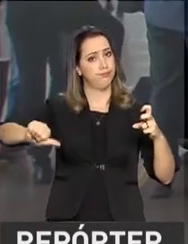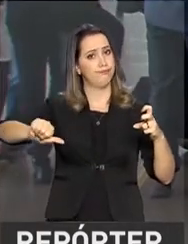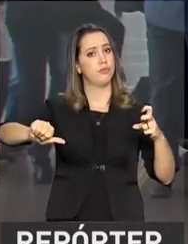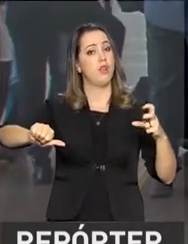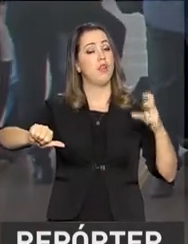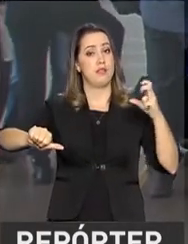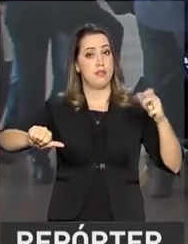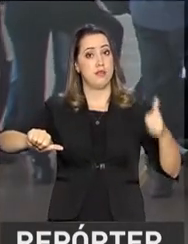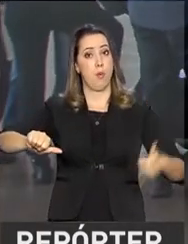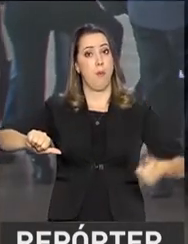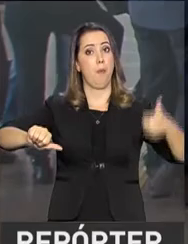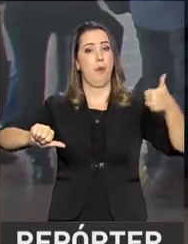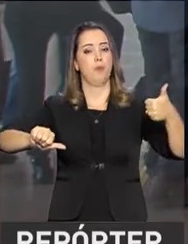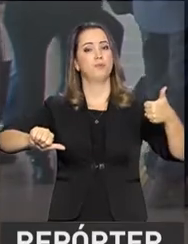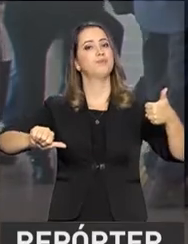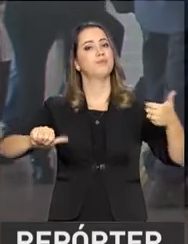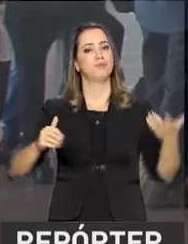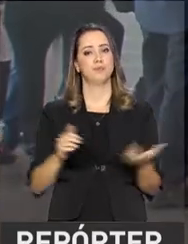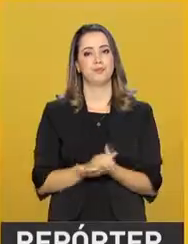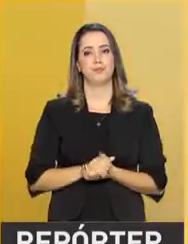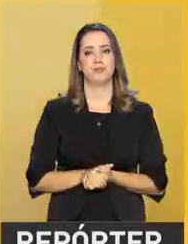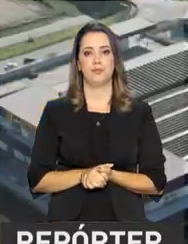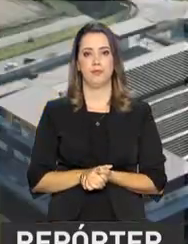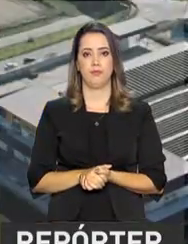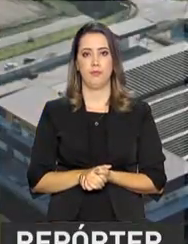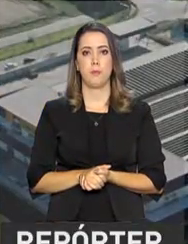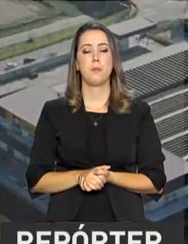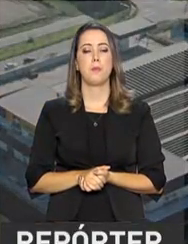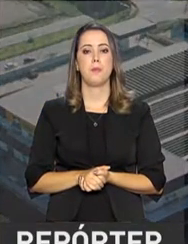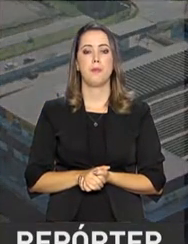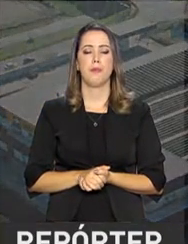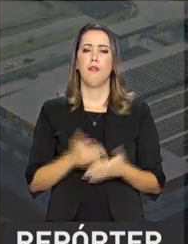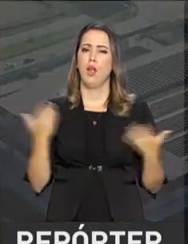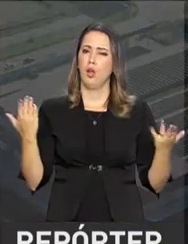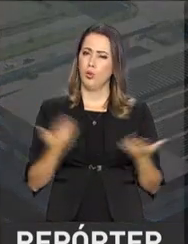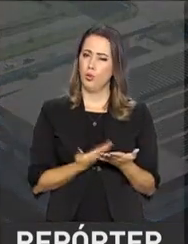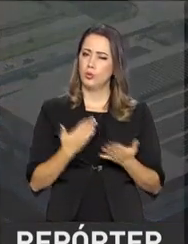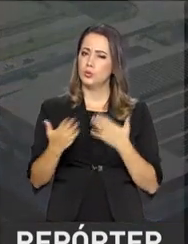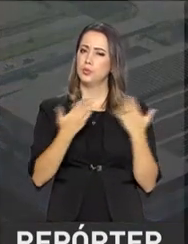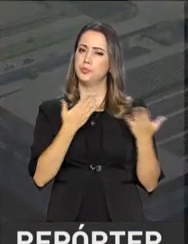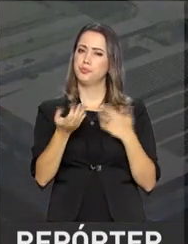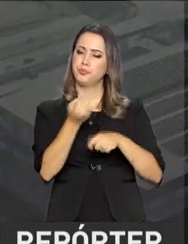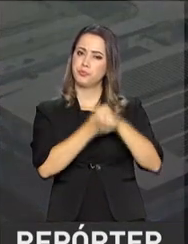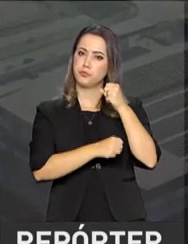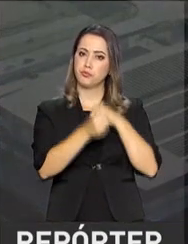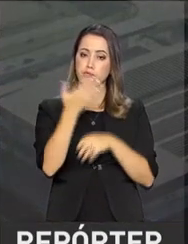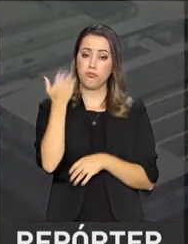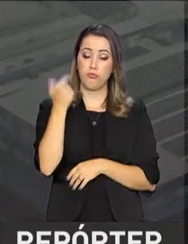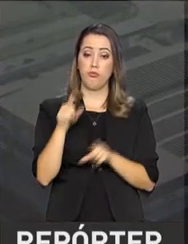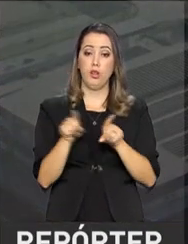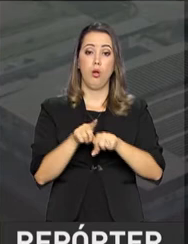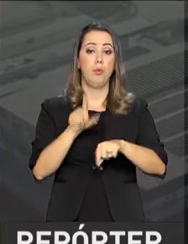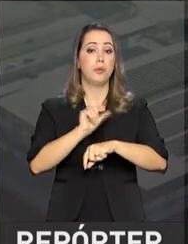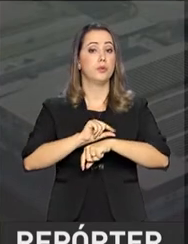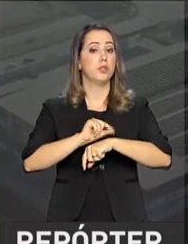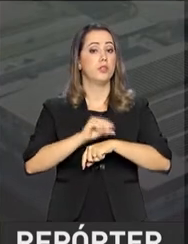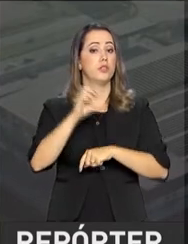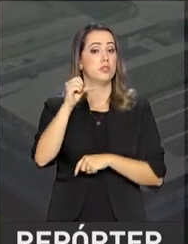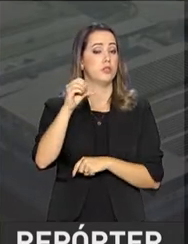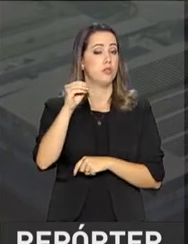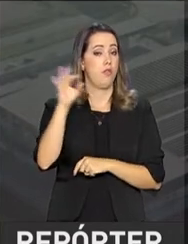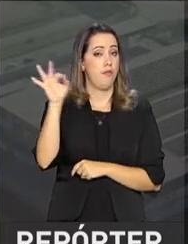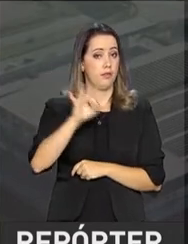ruim e 5 representa muito bom já na alta temporada anterior o índice de pontualidade foi de 90%